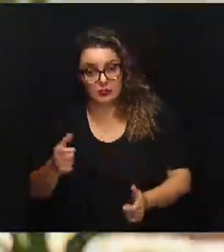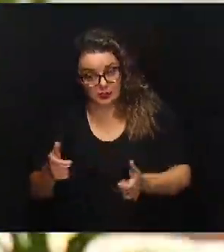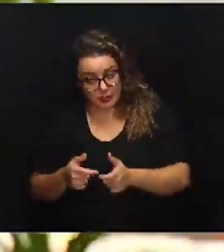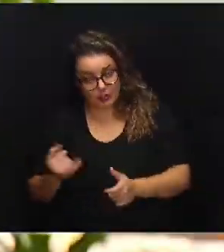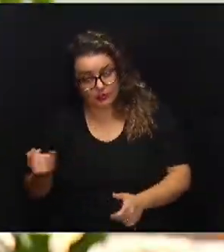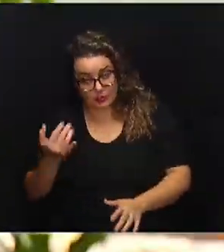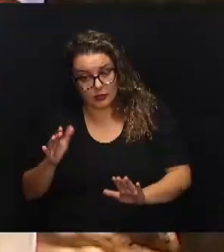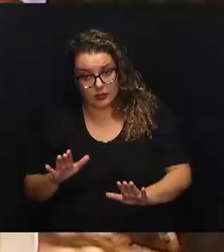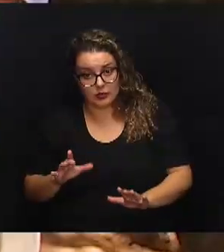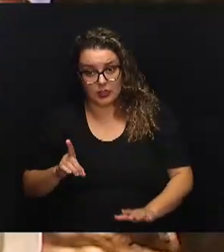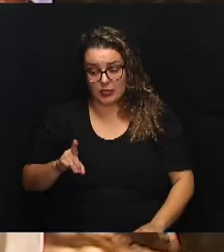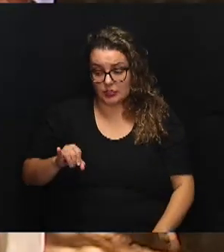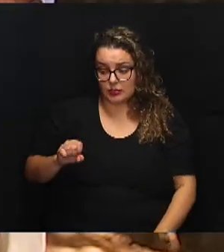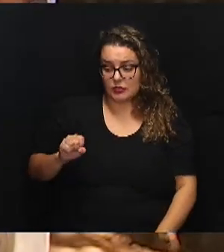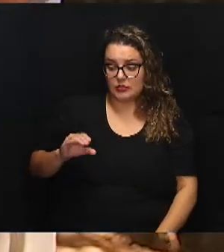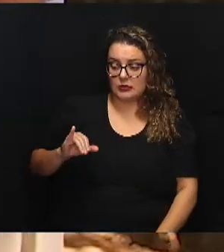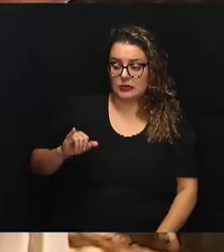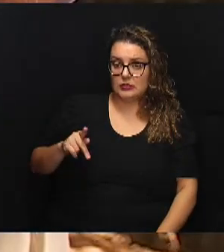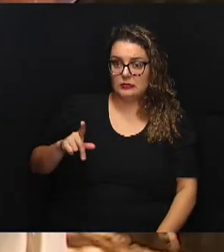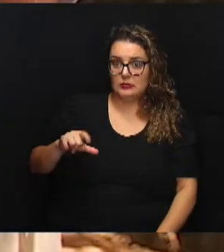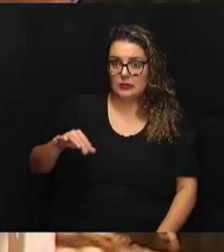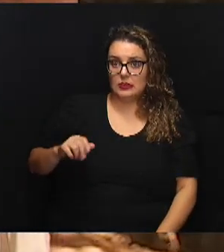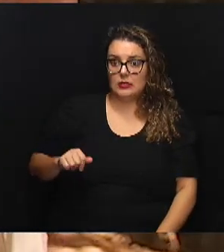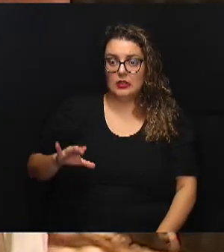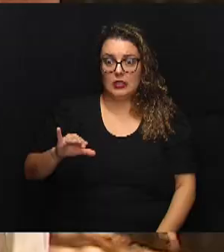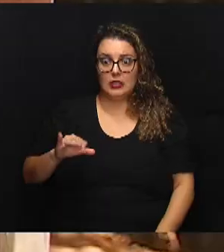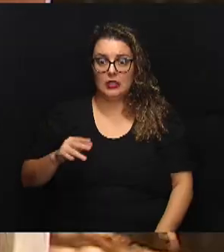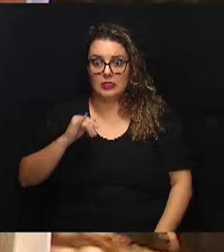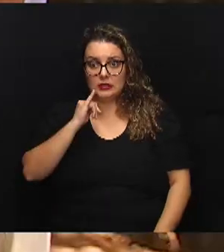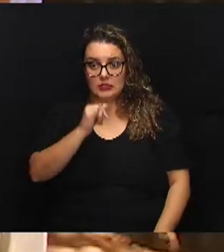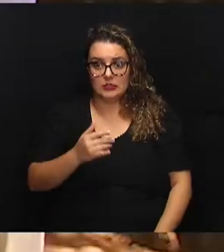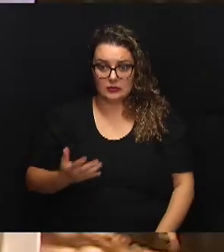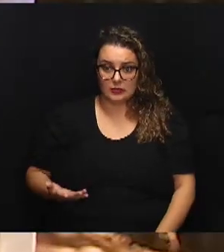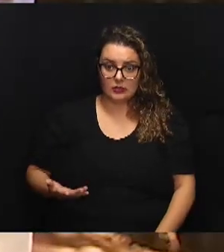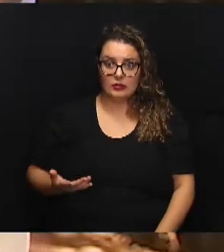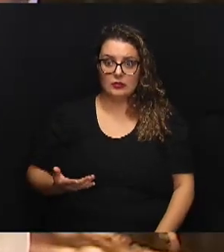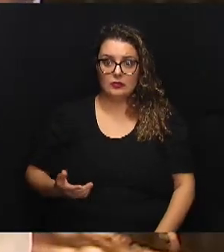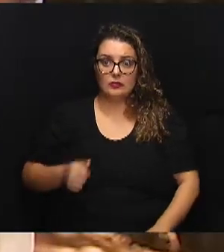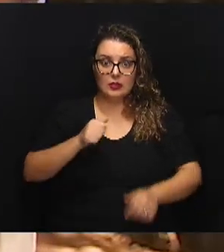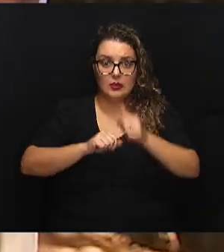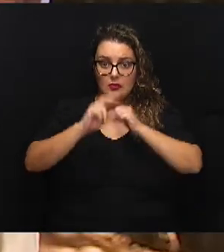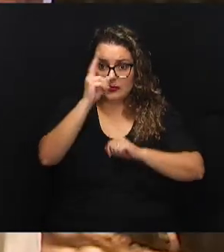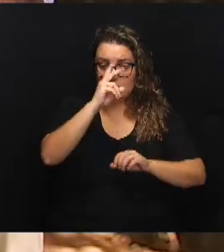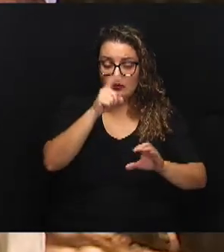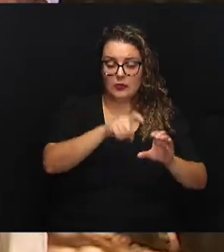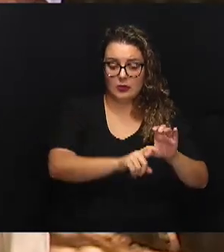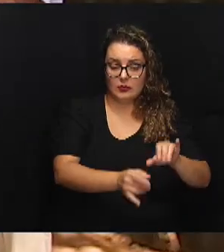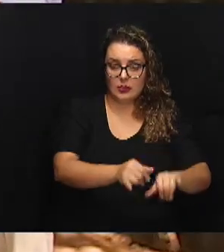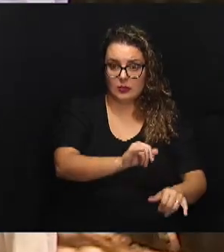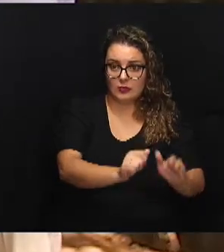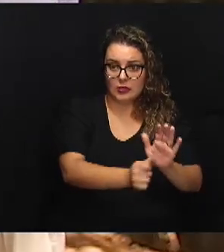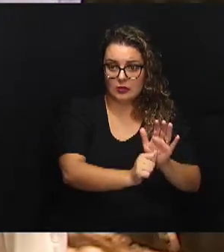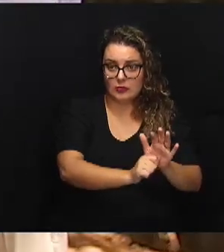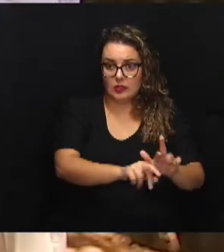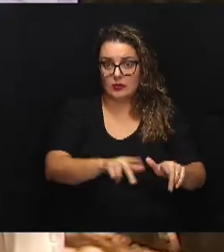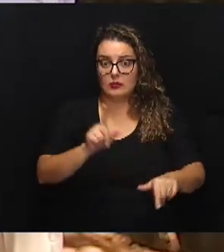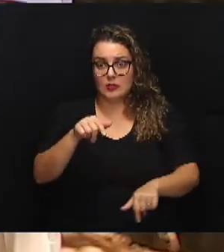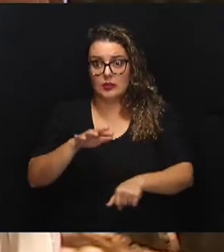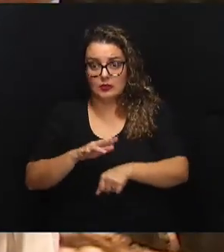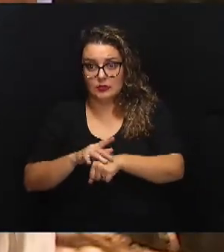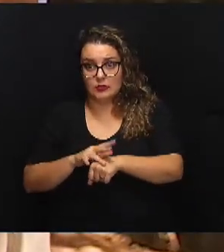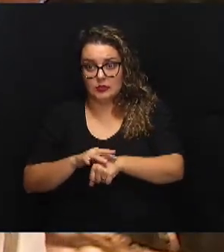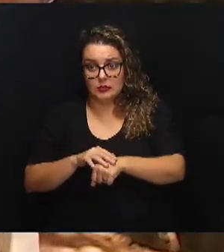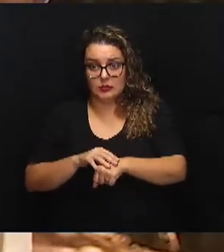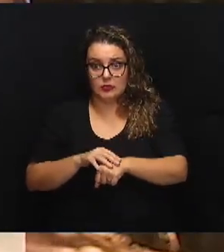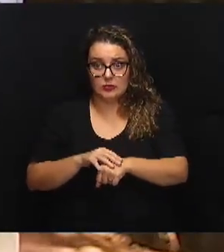a disciplina. A ciência admite que tanto o alcoolismo quanto a dependência química são doenças